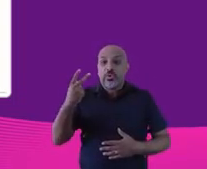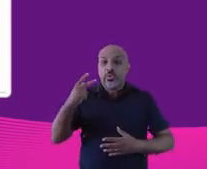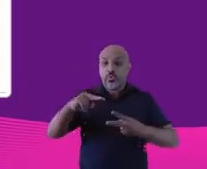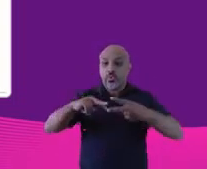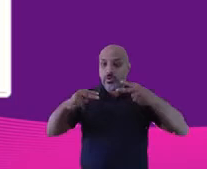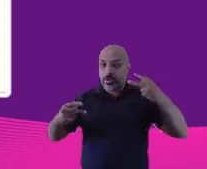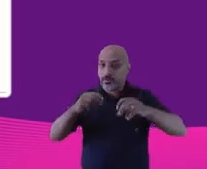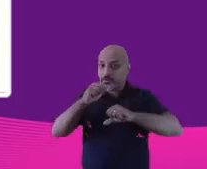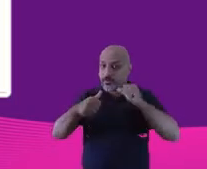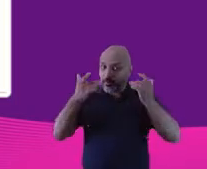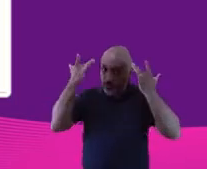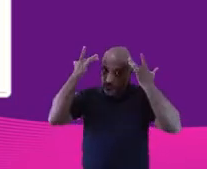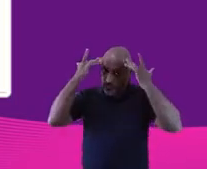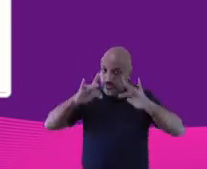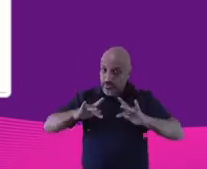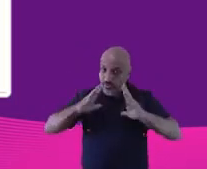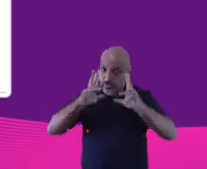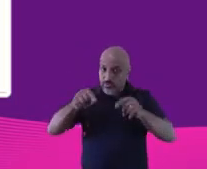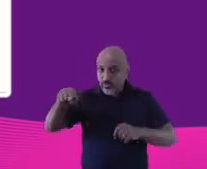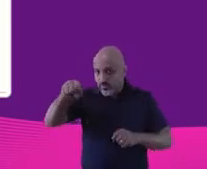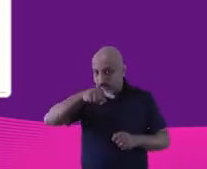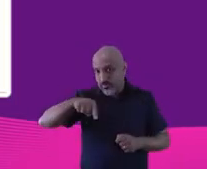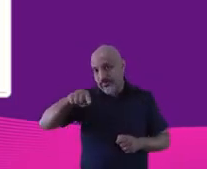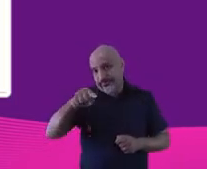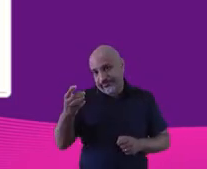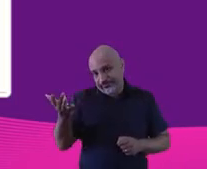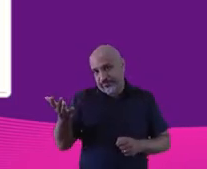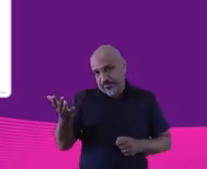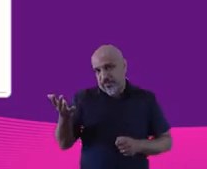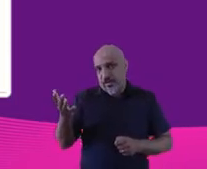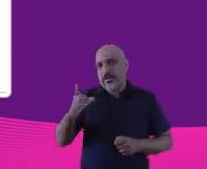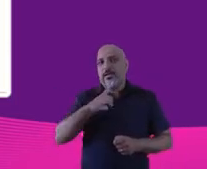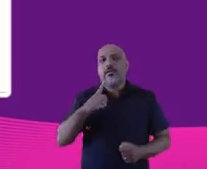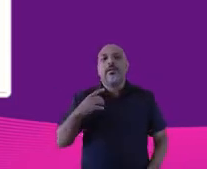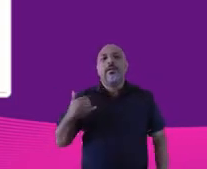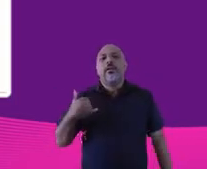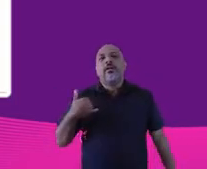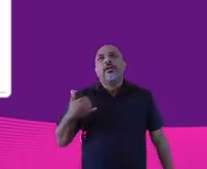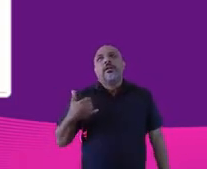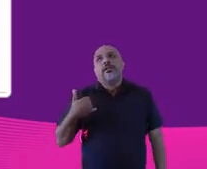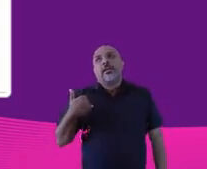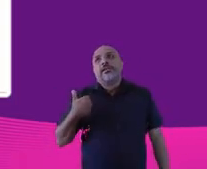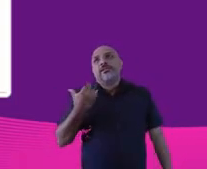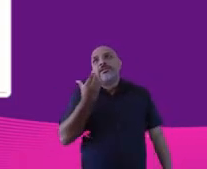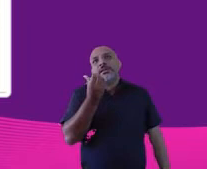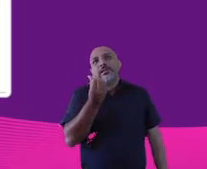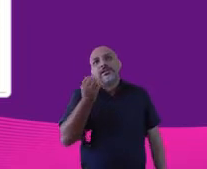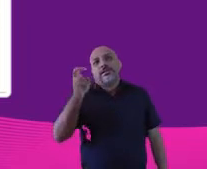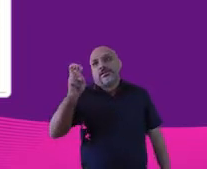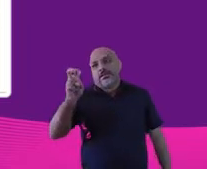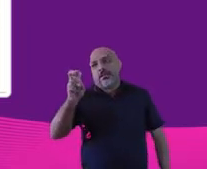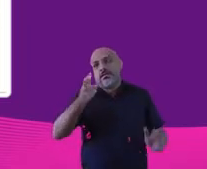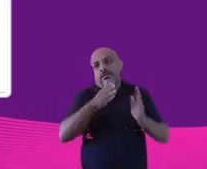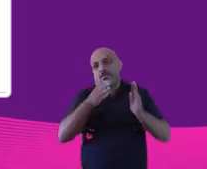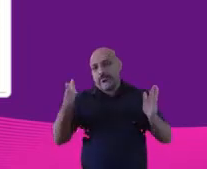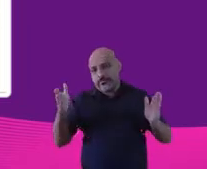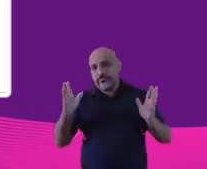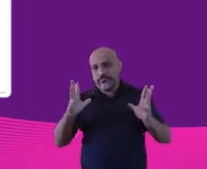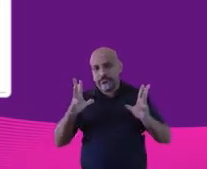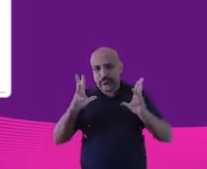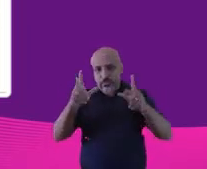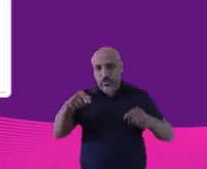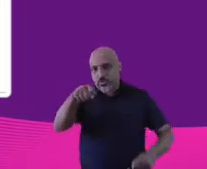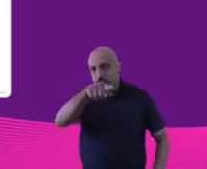todo mundo aqui, porque ele tem 65 anos, ele ainda está dentro da faixa, eu não sei se todos os